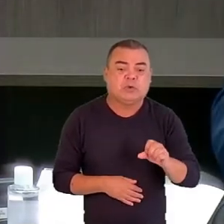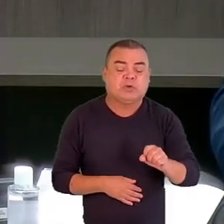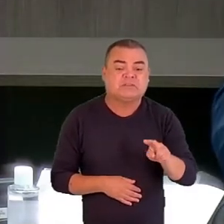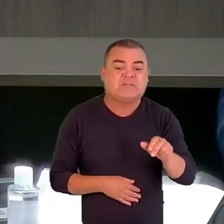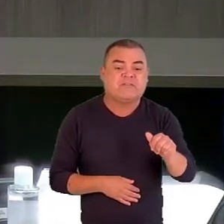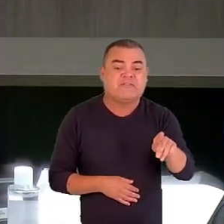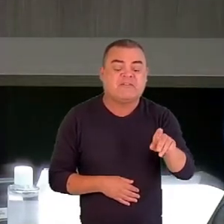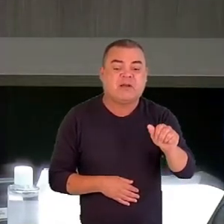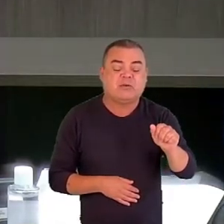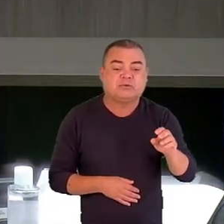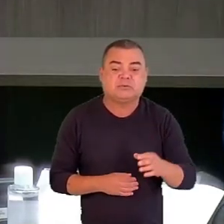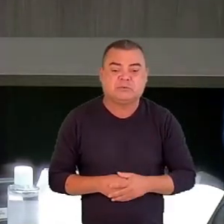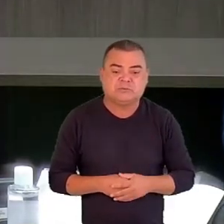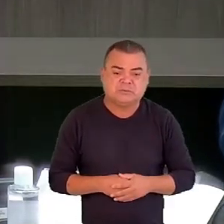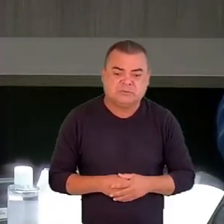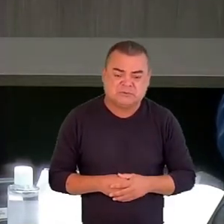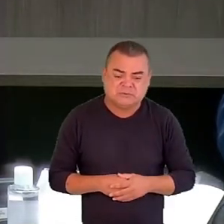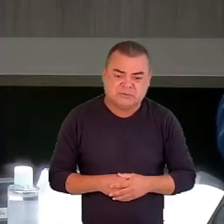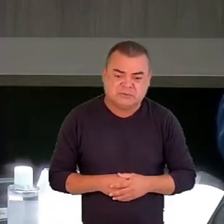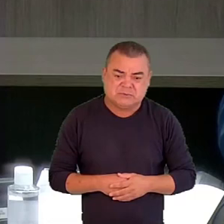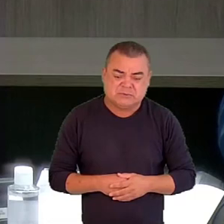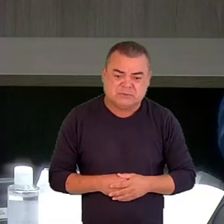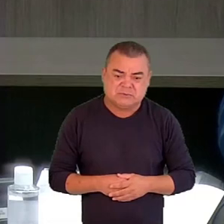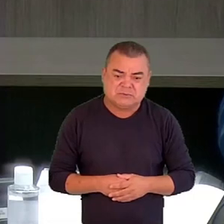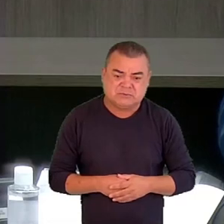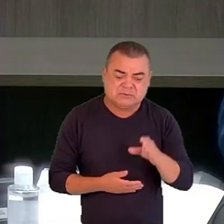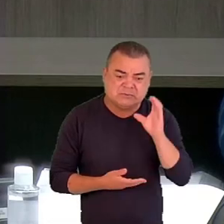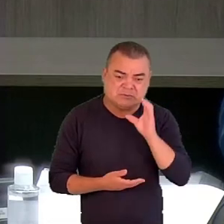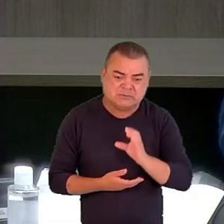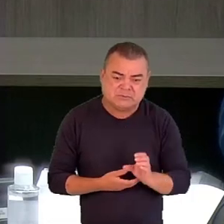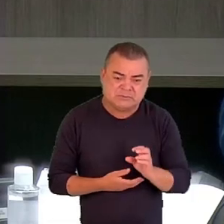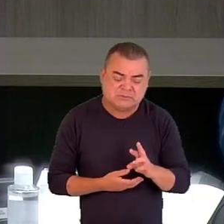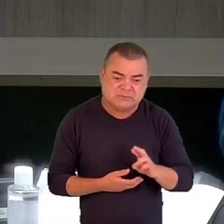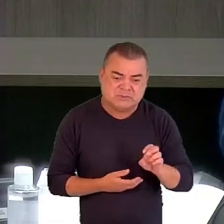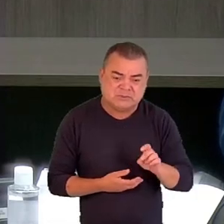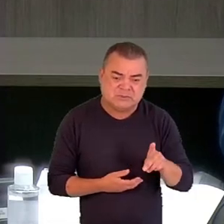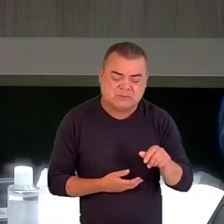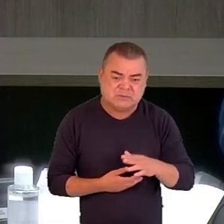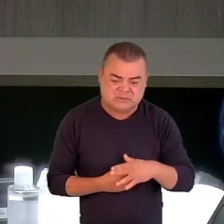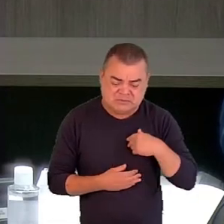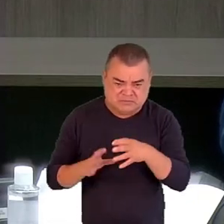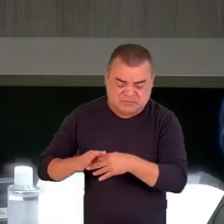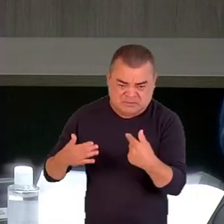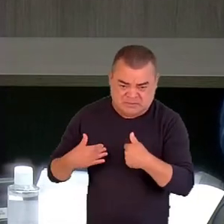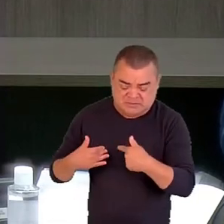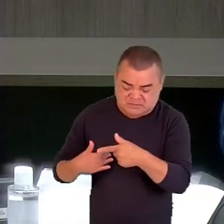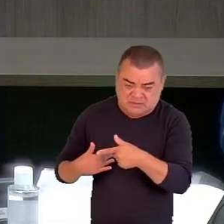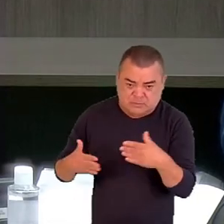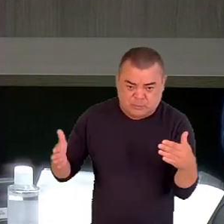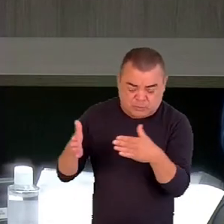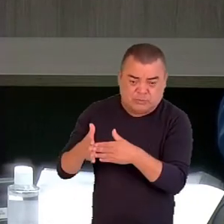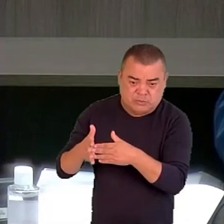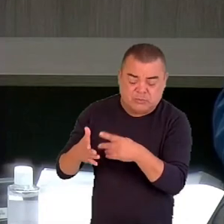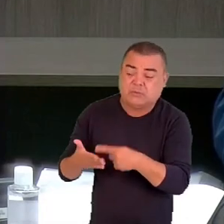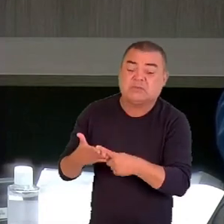corregedor, Adílio. O senhor corregedor, me permita deixar a Vossa Excelência por último. Afinal de contas, é Vossa Excelência quem tem o dever